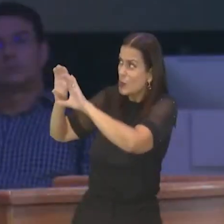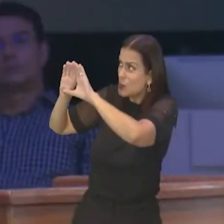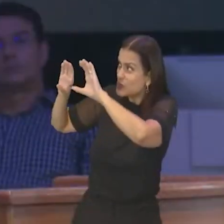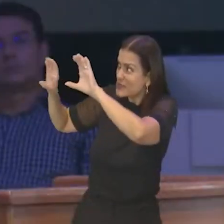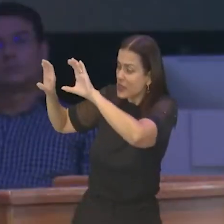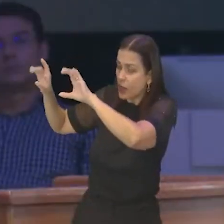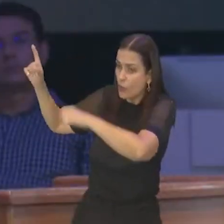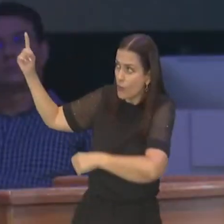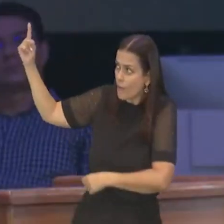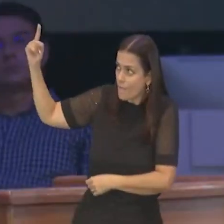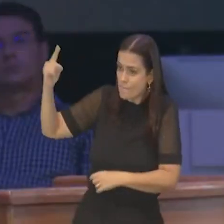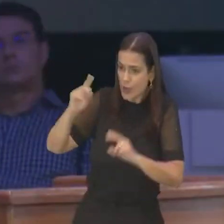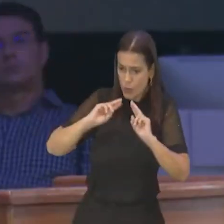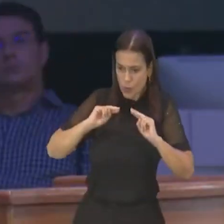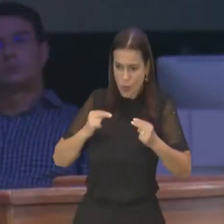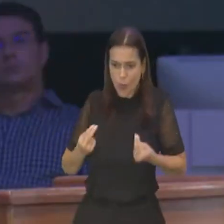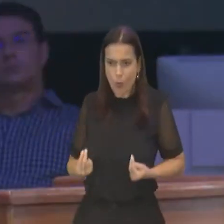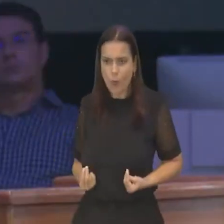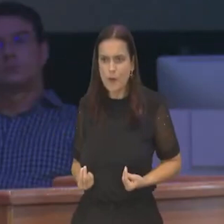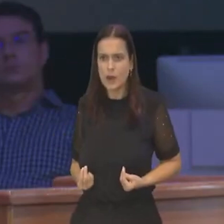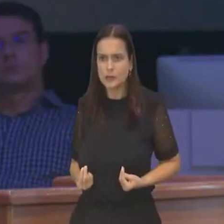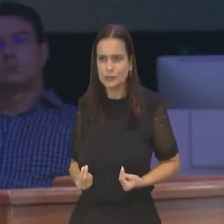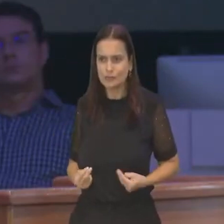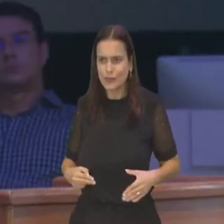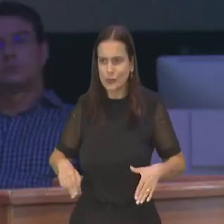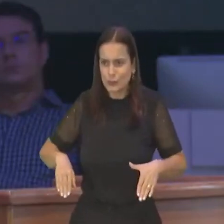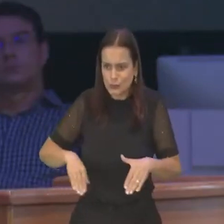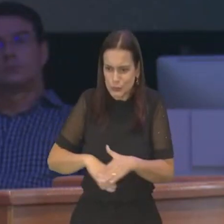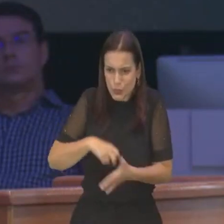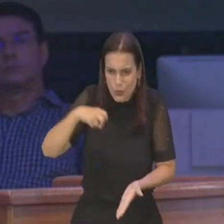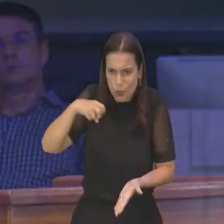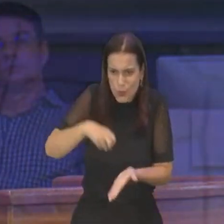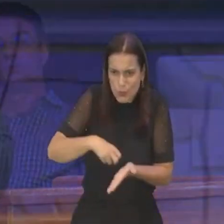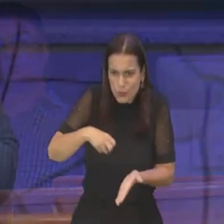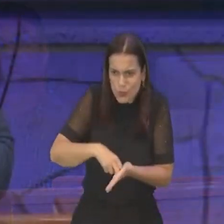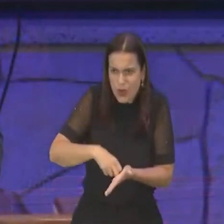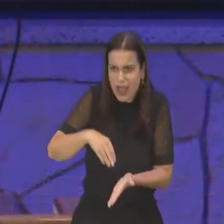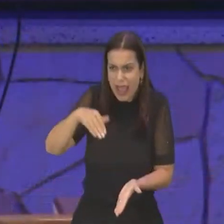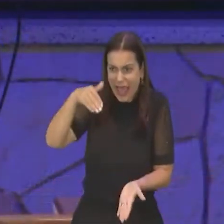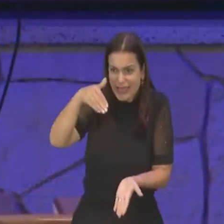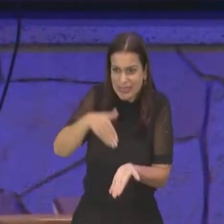um de nós, se humilhando, sendo obediente até a morte, morte de cruz,